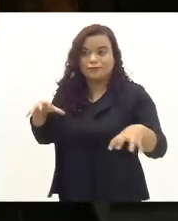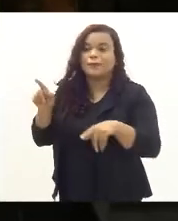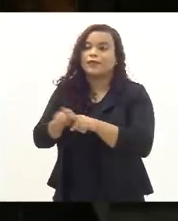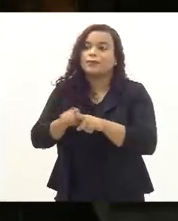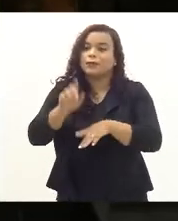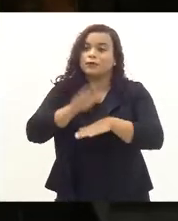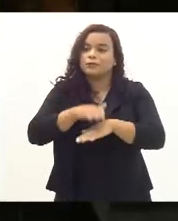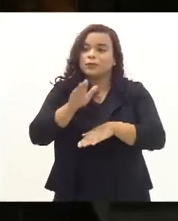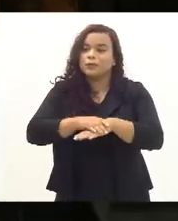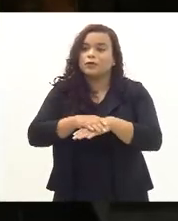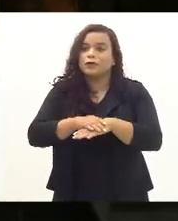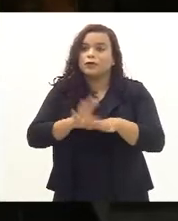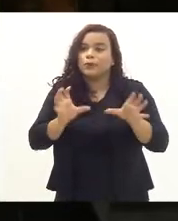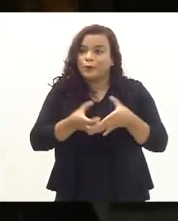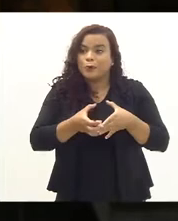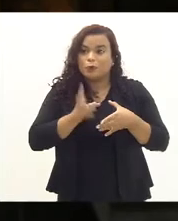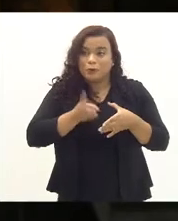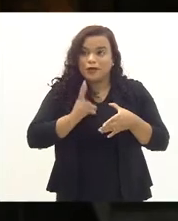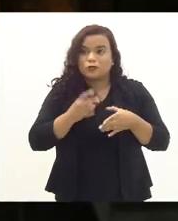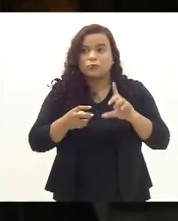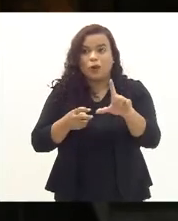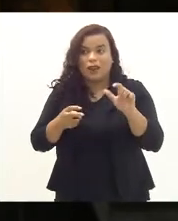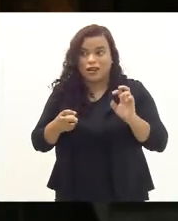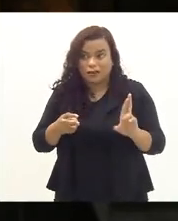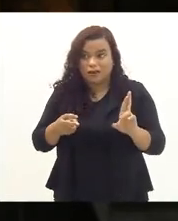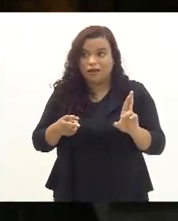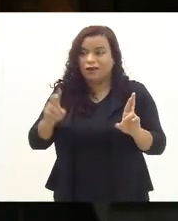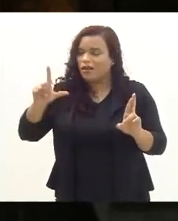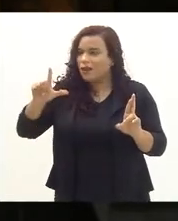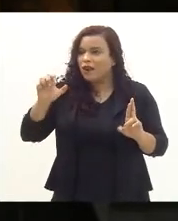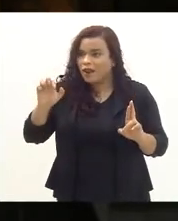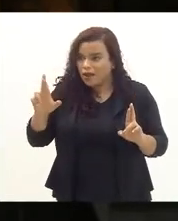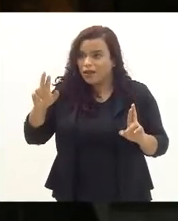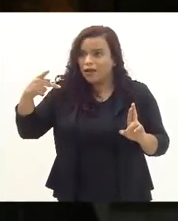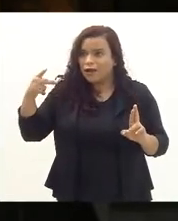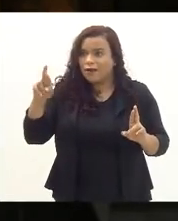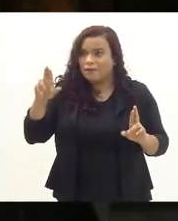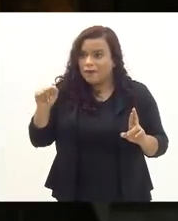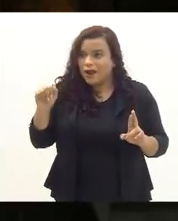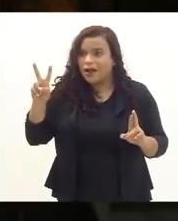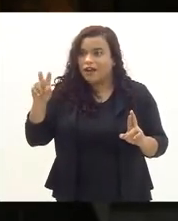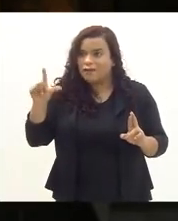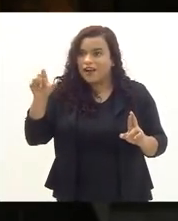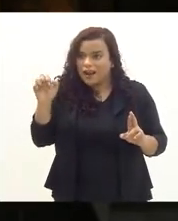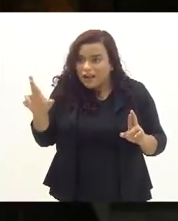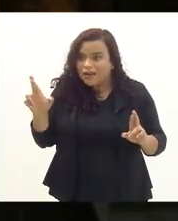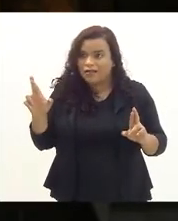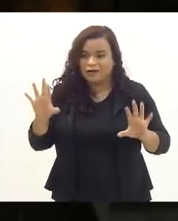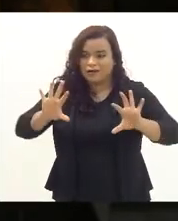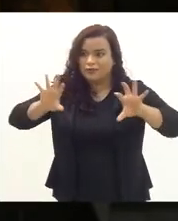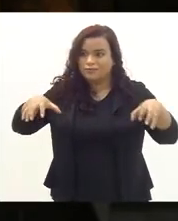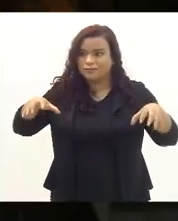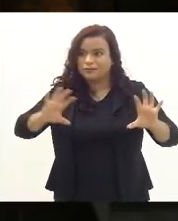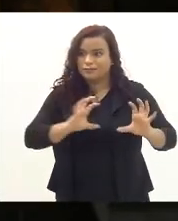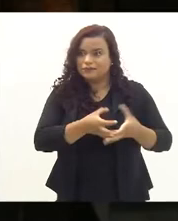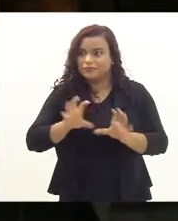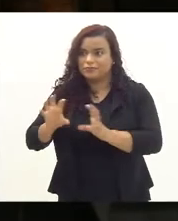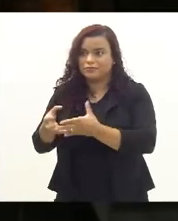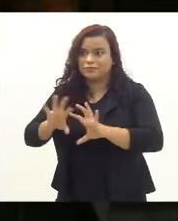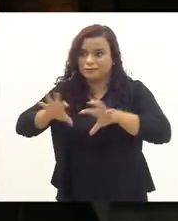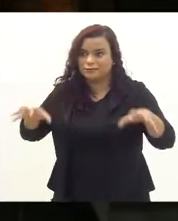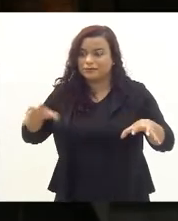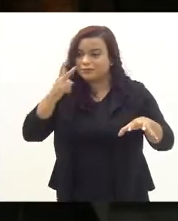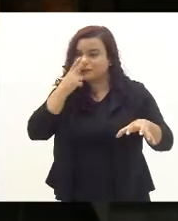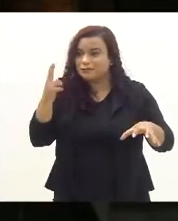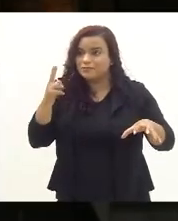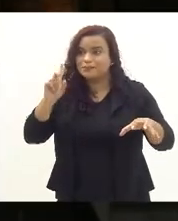pelo mesmo grupo não se chama ler e o outro se chama ler para valer né É E por isso a nossa posição é